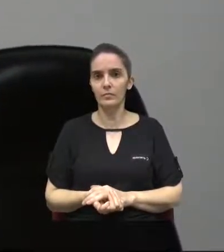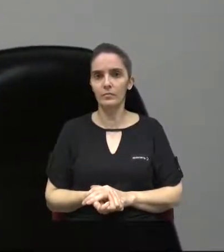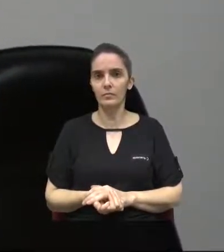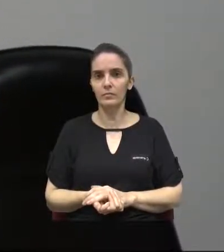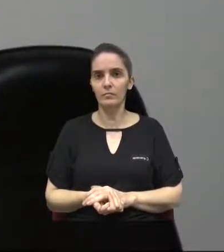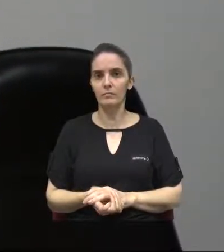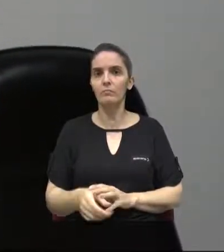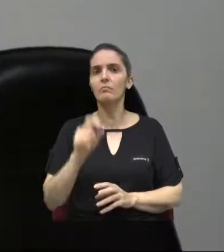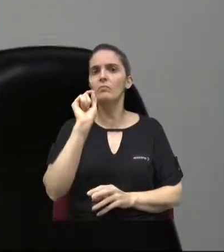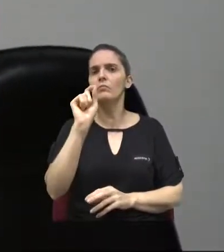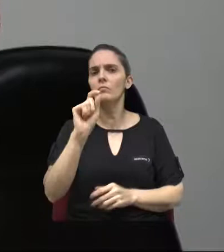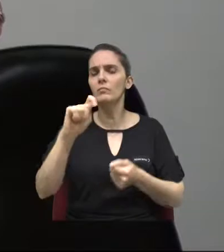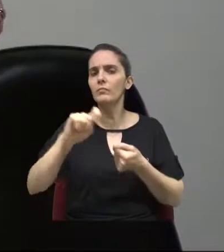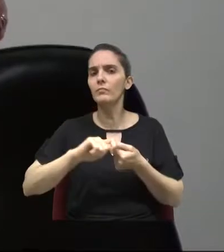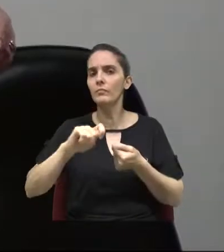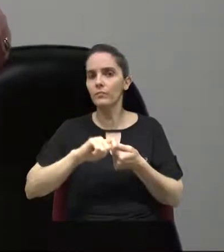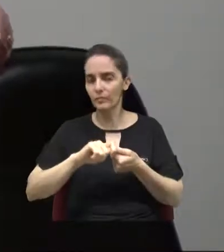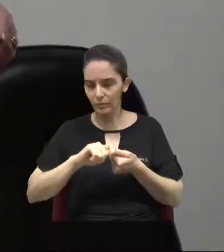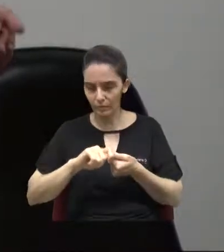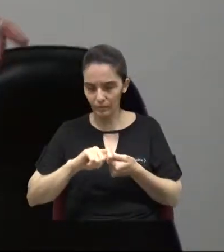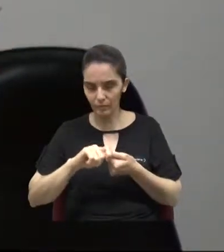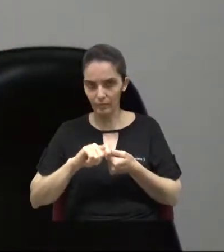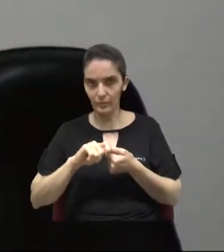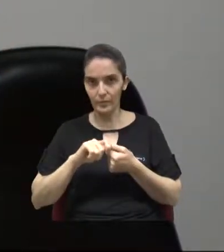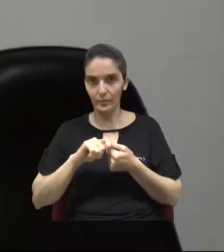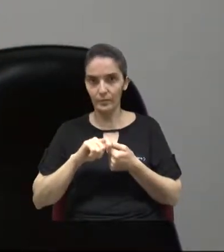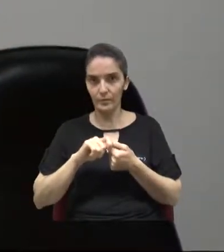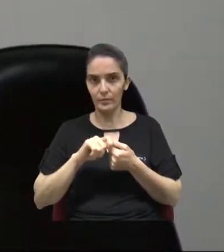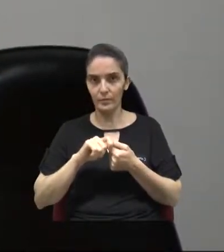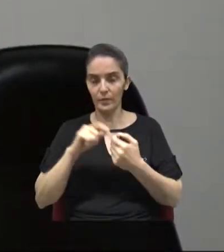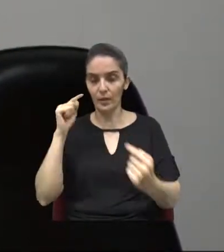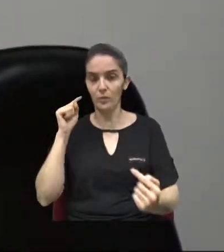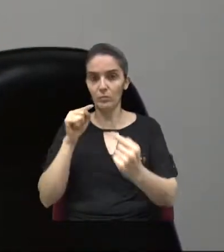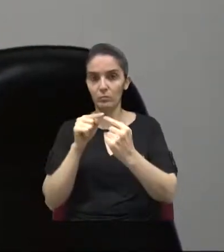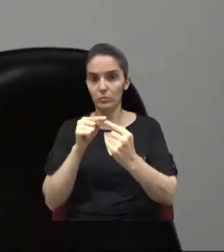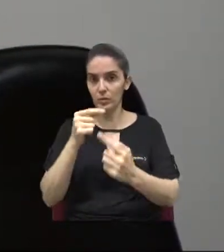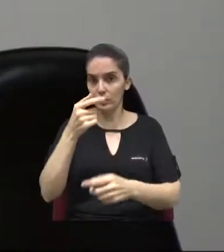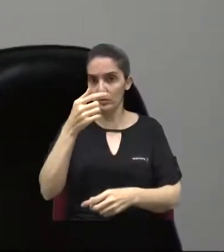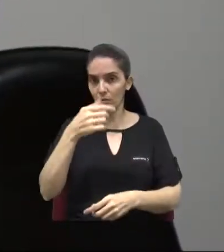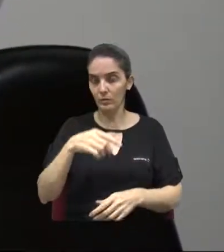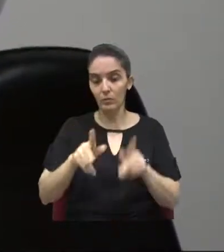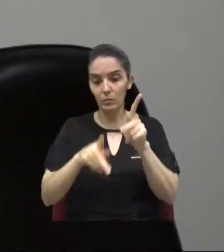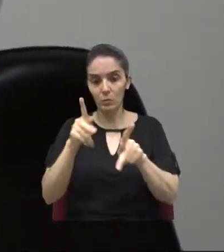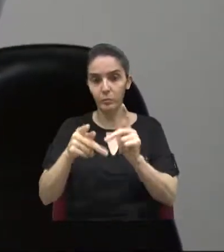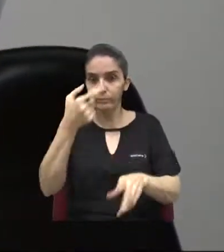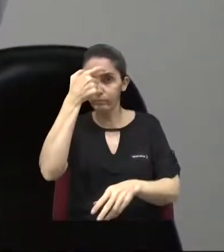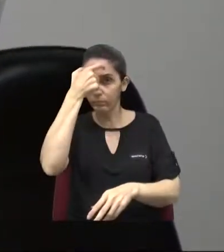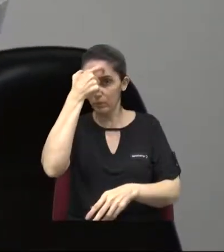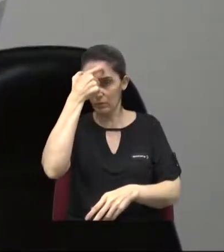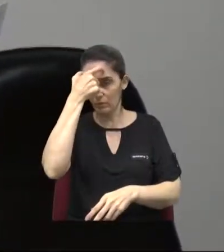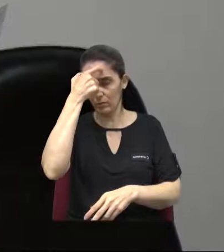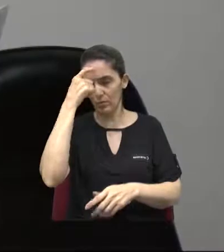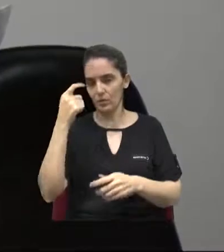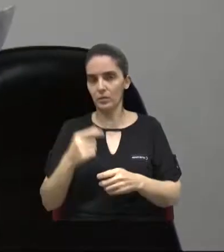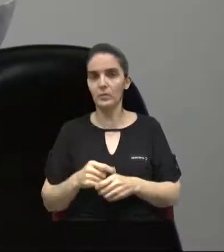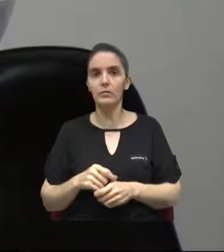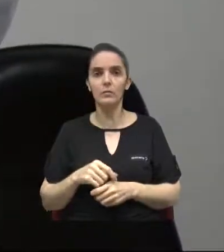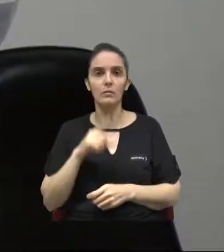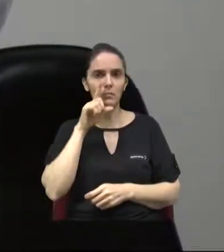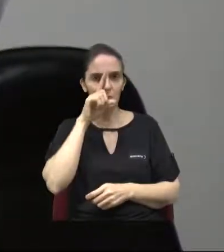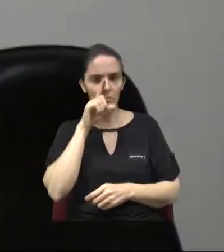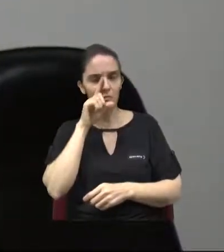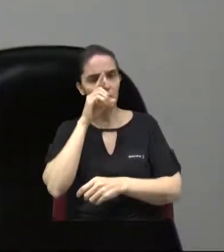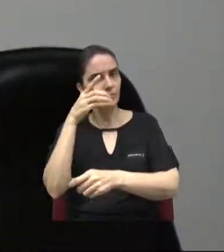as ações que estão sendo tomadas visando a conscientização da população a respeito do risco da dengue